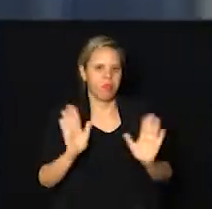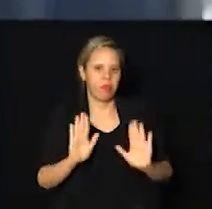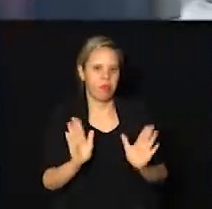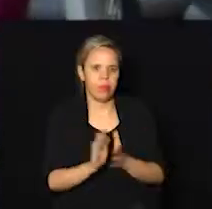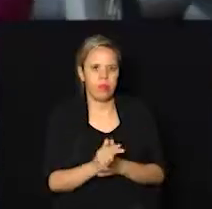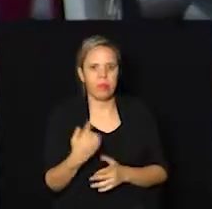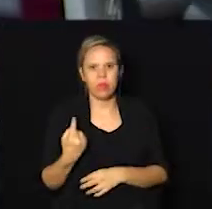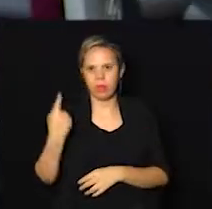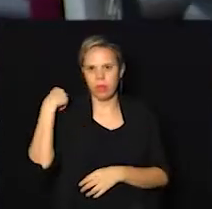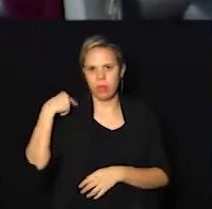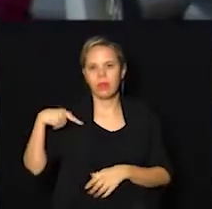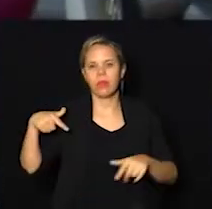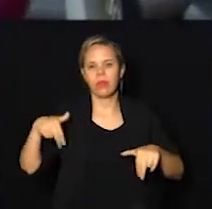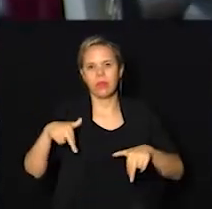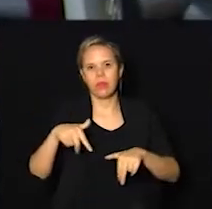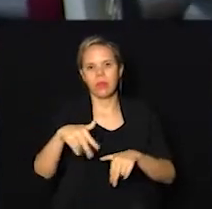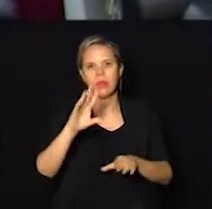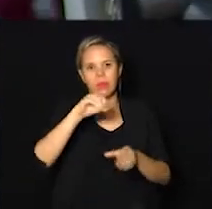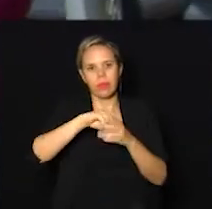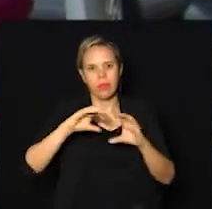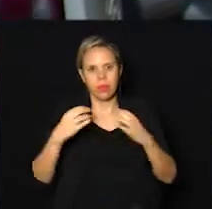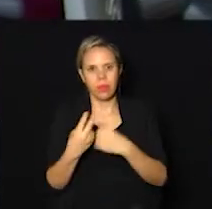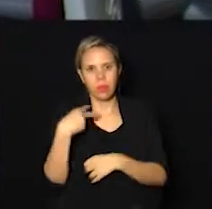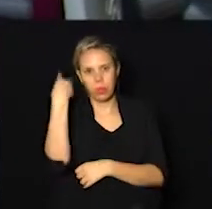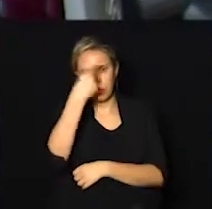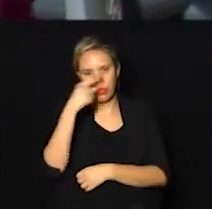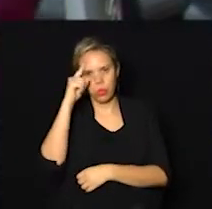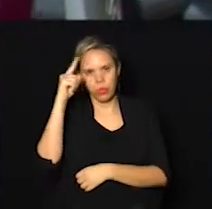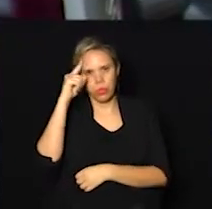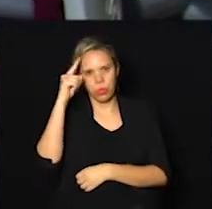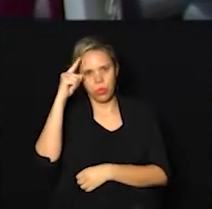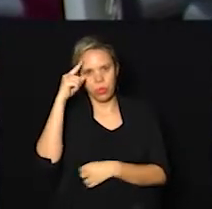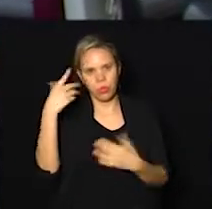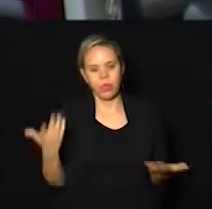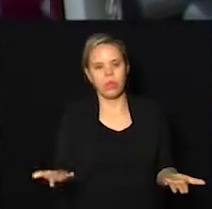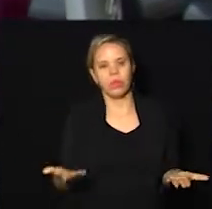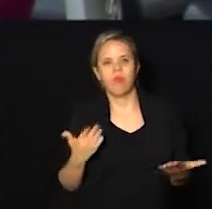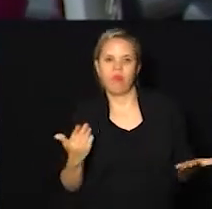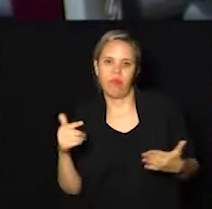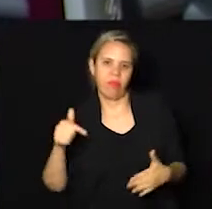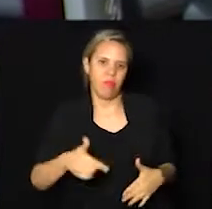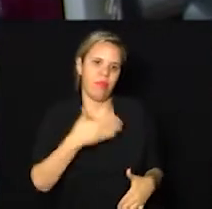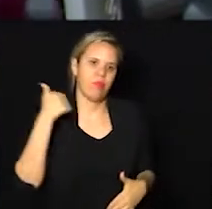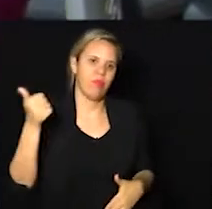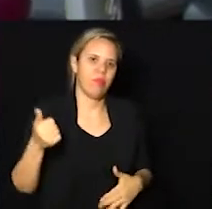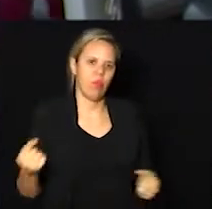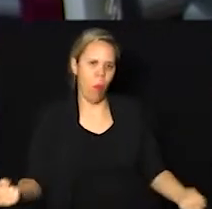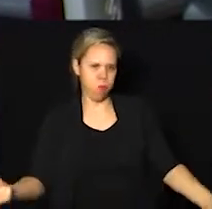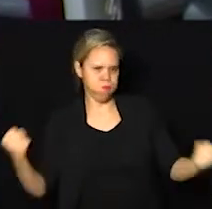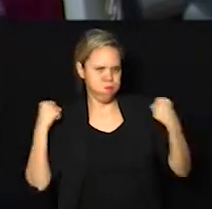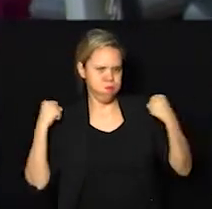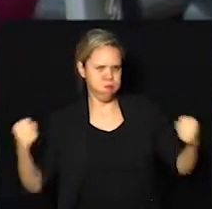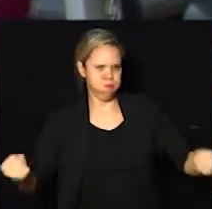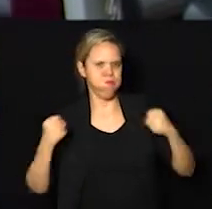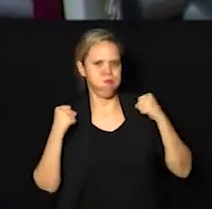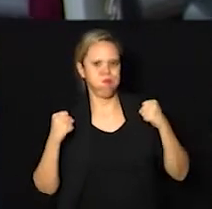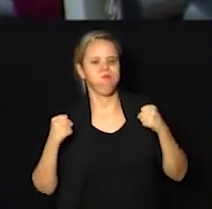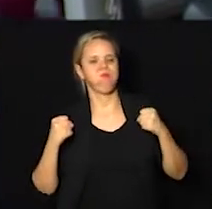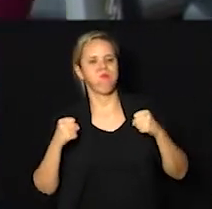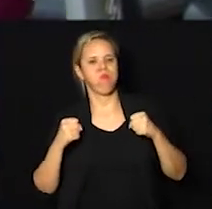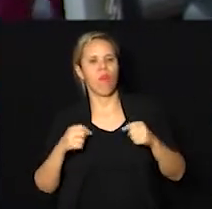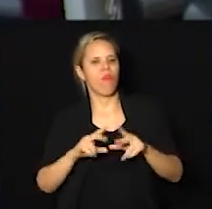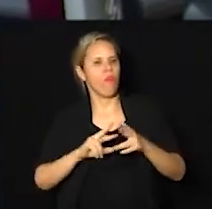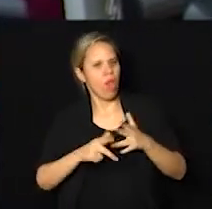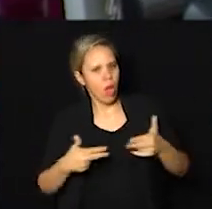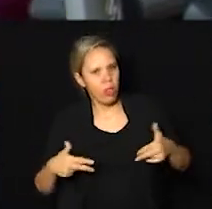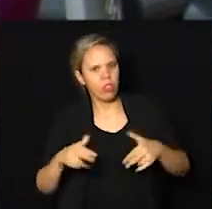reclama disso. Eu estava assim, caminhando no condomínio 2 horas todo dia. Ah, não tem comparação, né? Aqui você faz musculação, faz aeróbico,